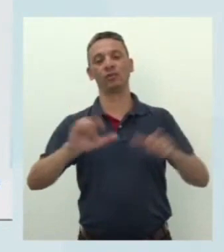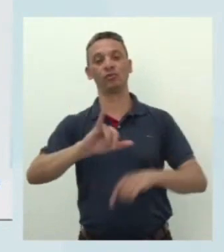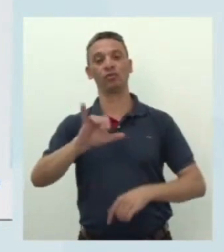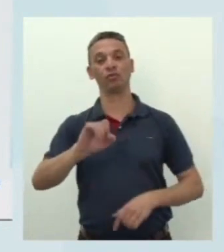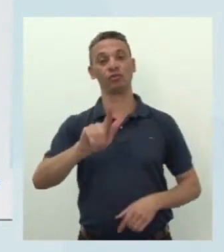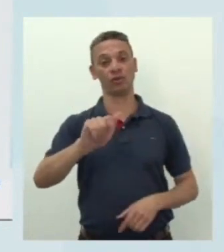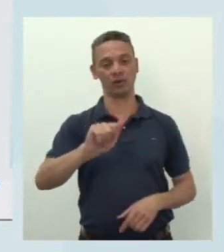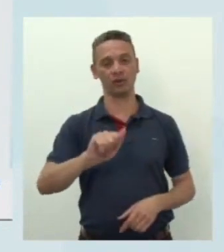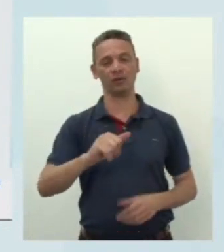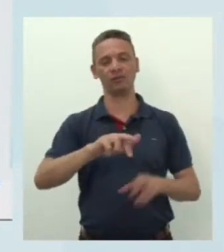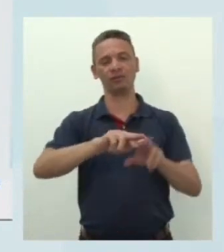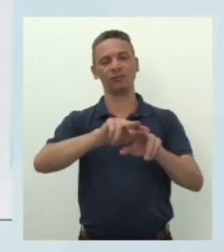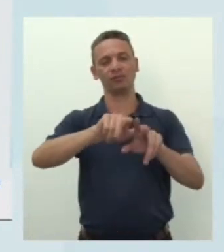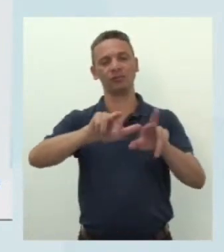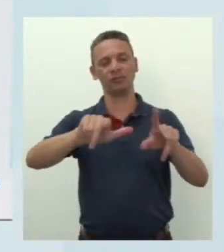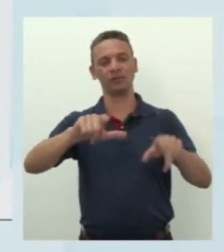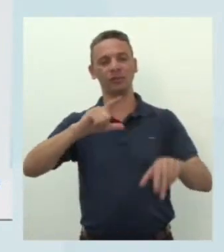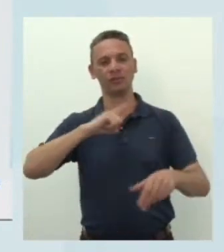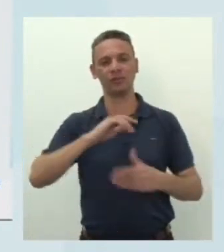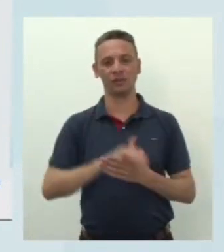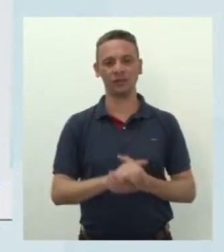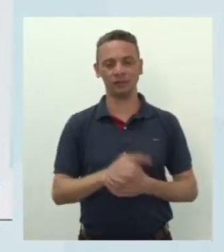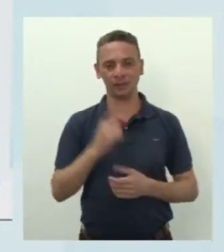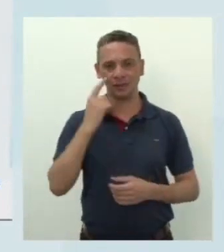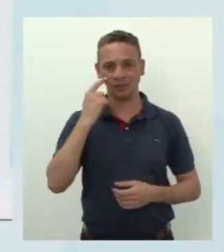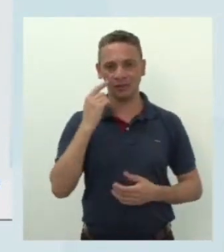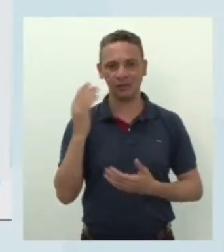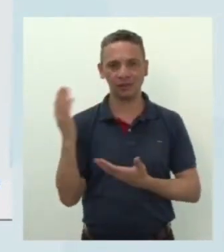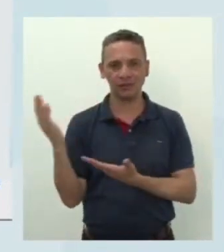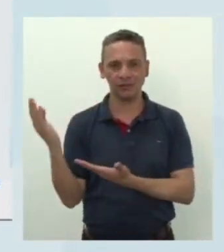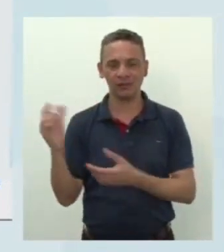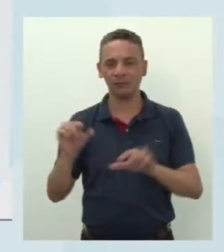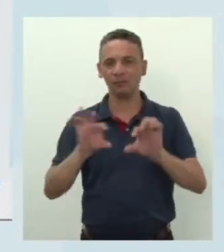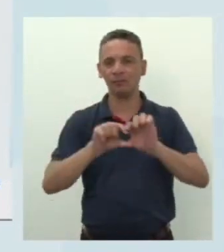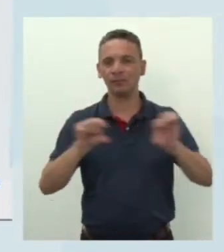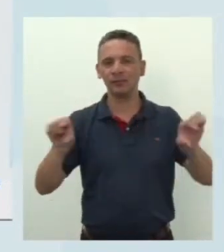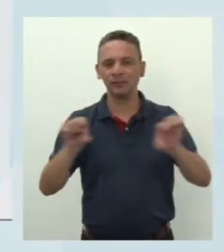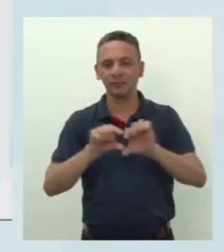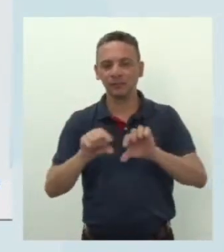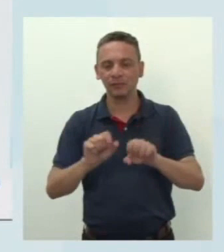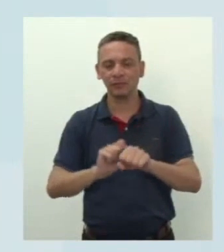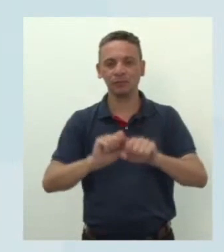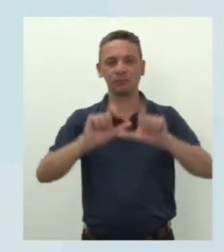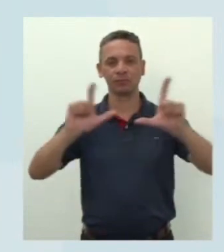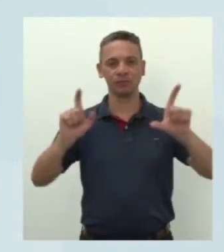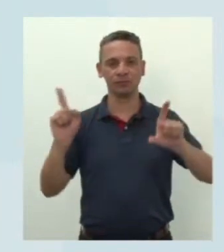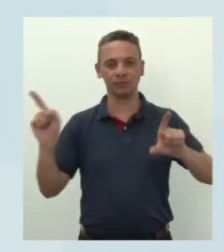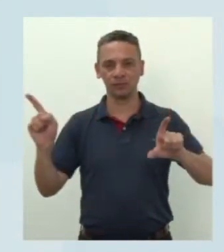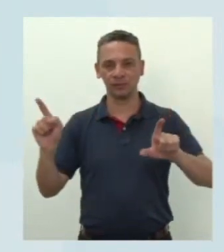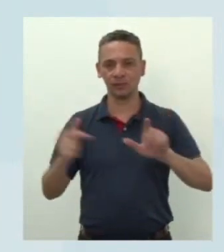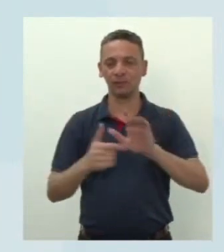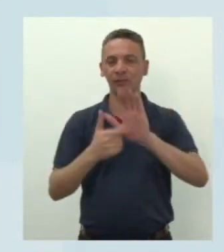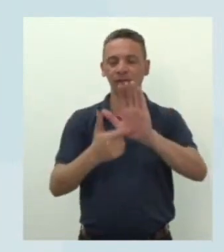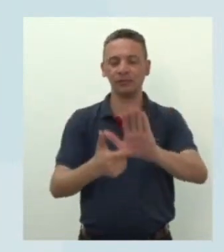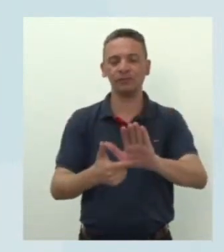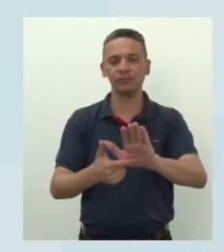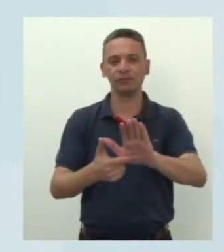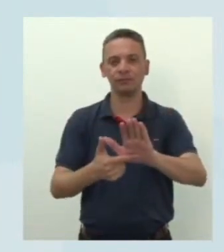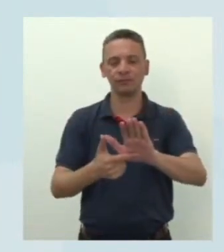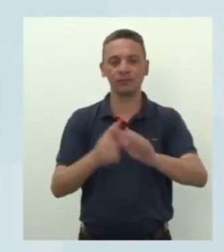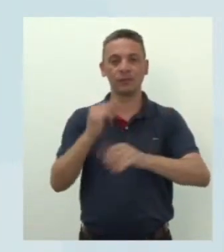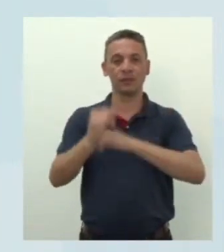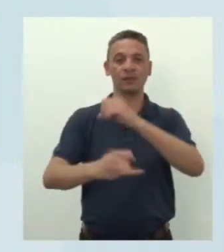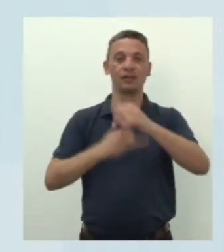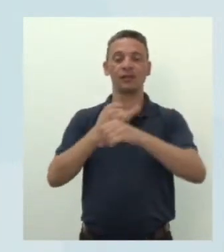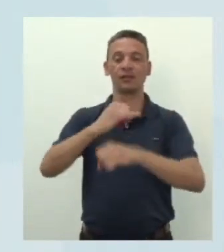recursos. Aí nesse link, né, vai aparecer lá o site